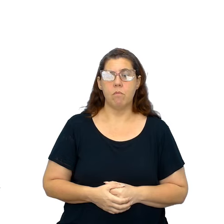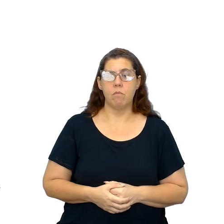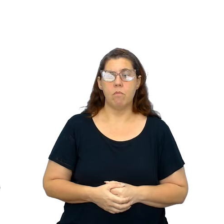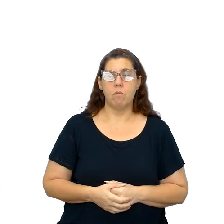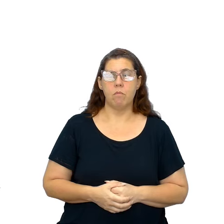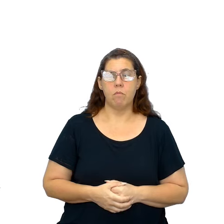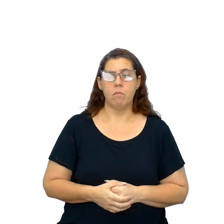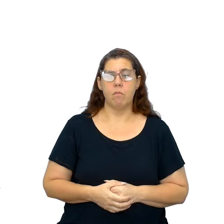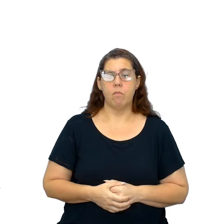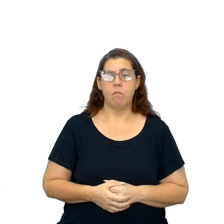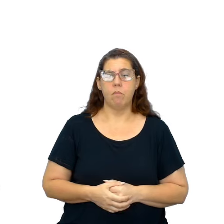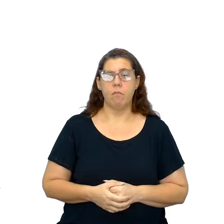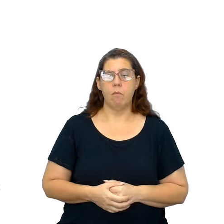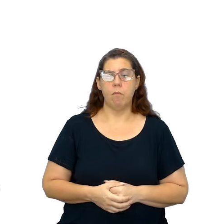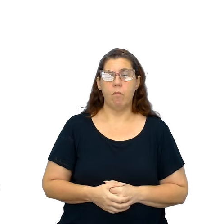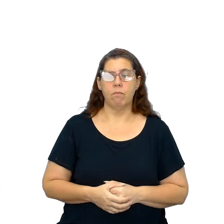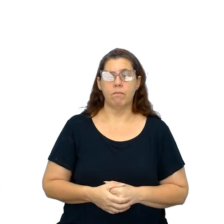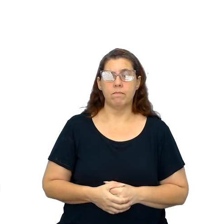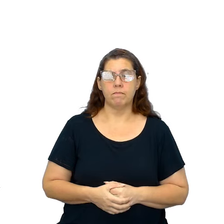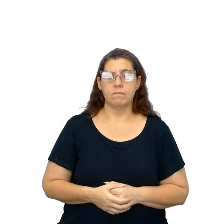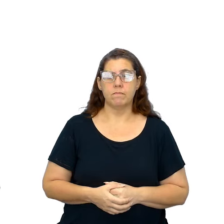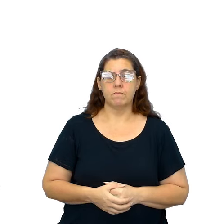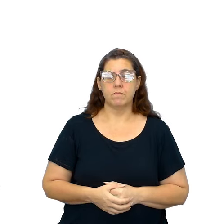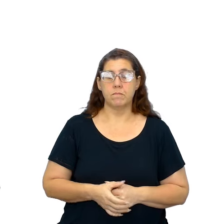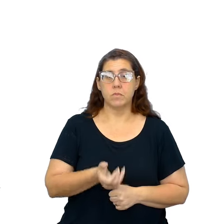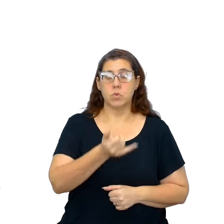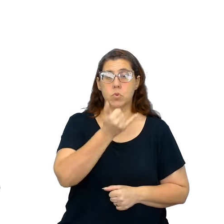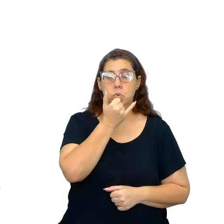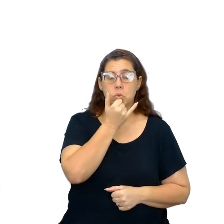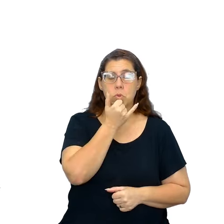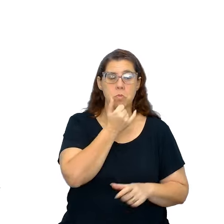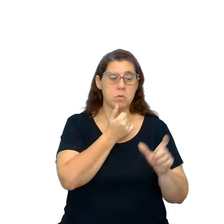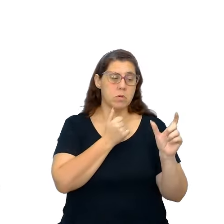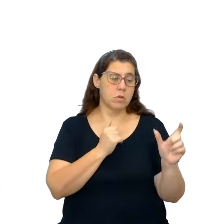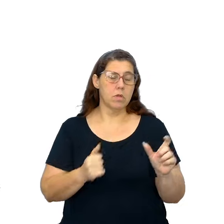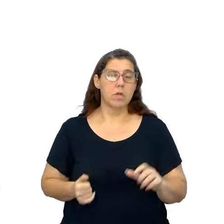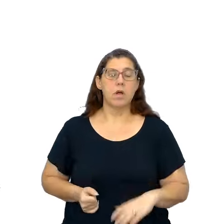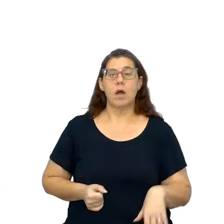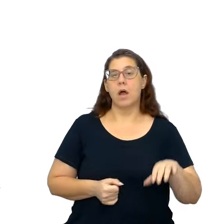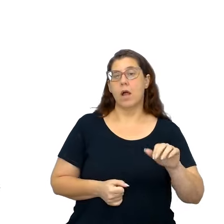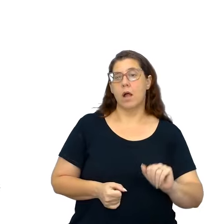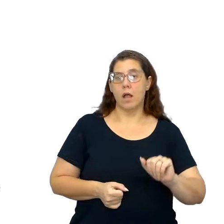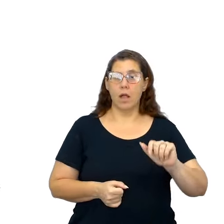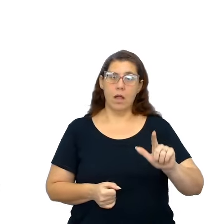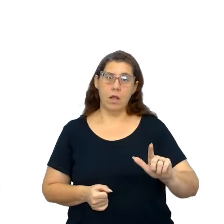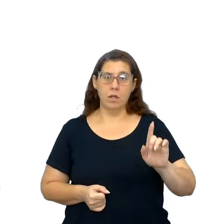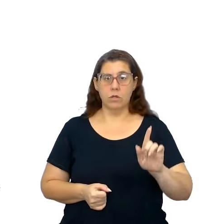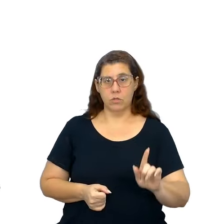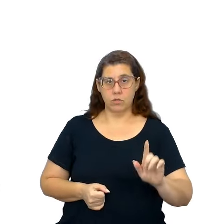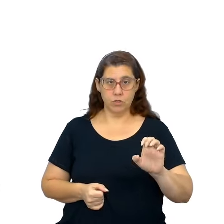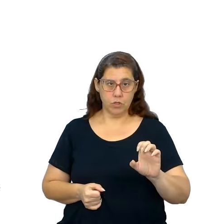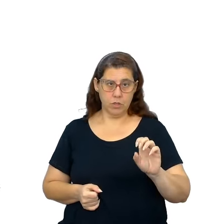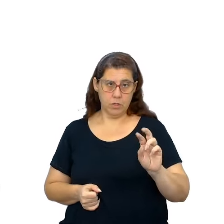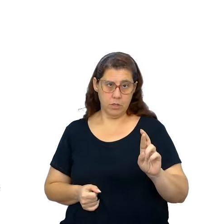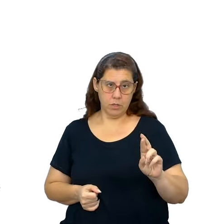algebra, opa, demorou para sair, Valdir, peço desculpas, algebrização, acho que é essa